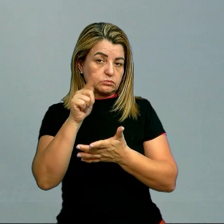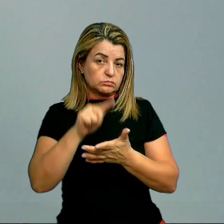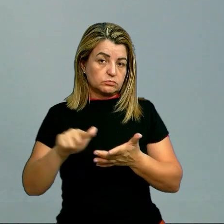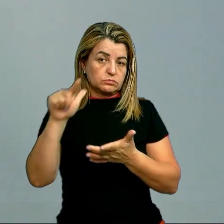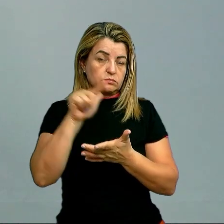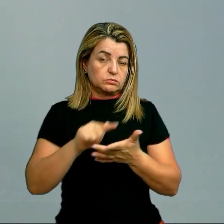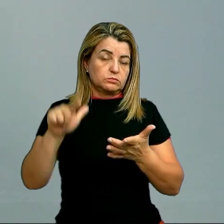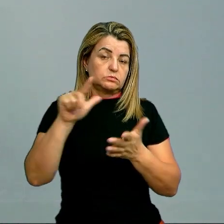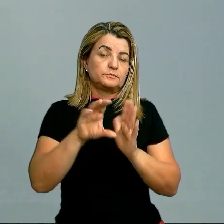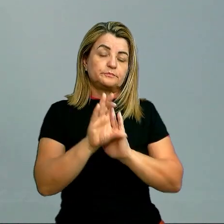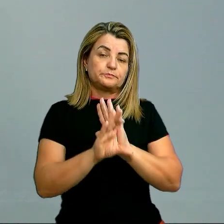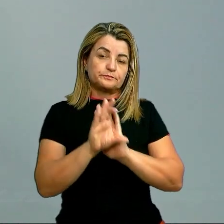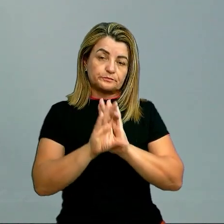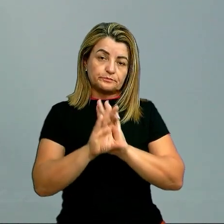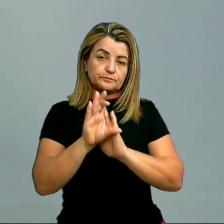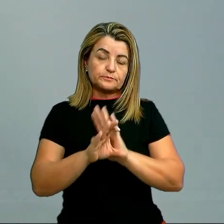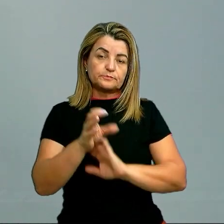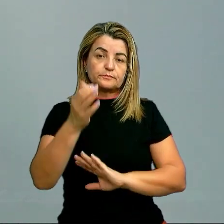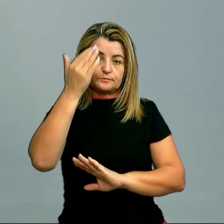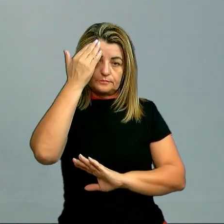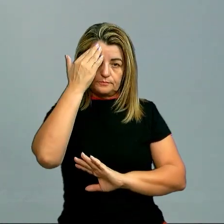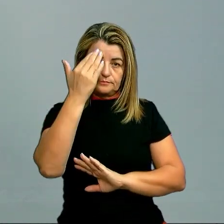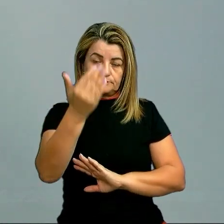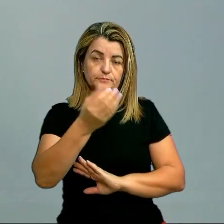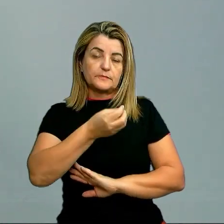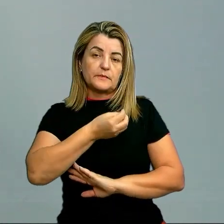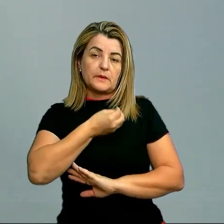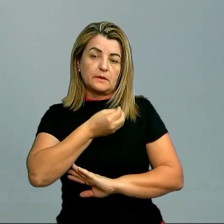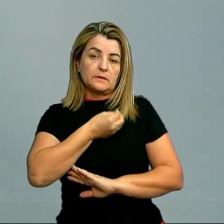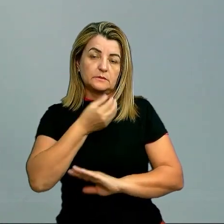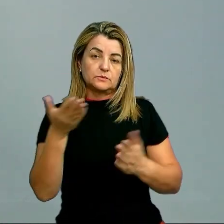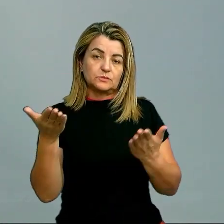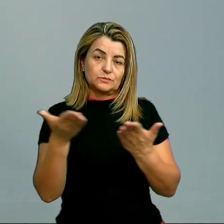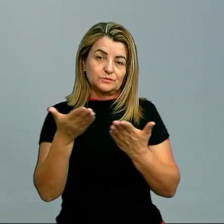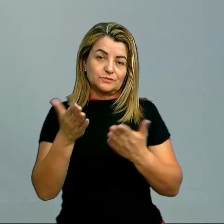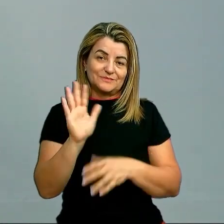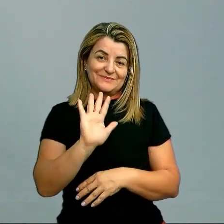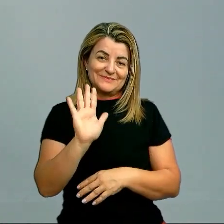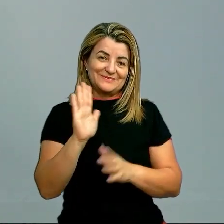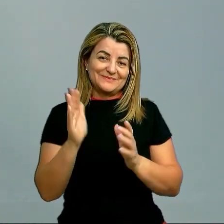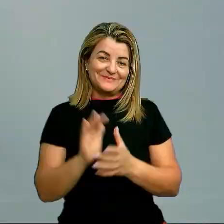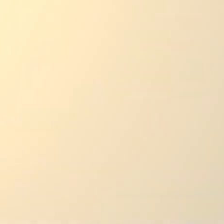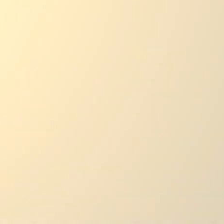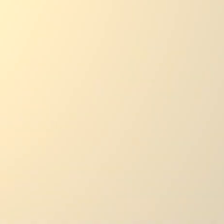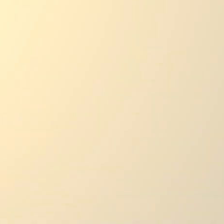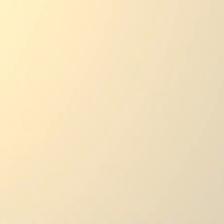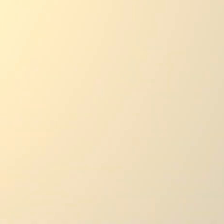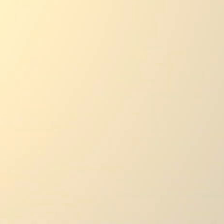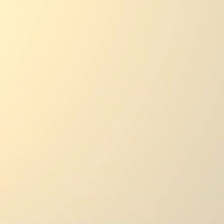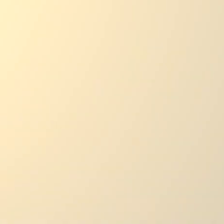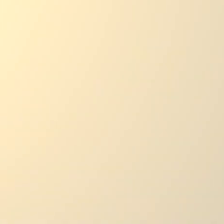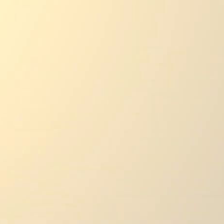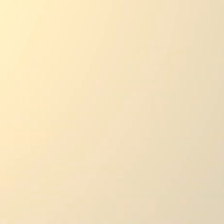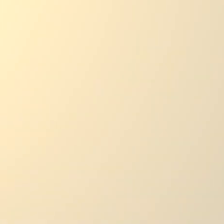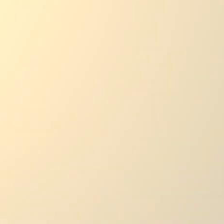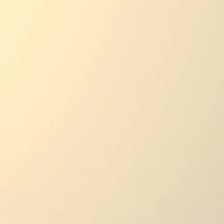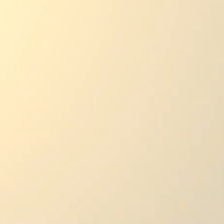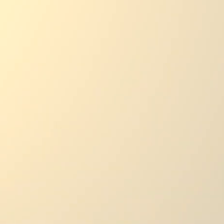resolvendo novas questões. Muito obrigado pela sua participação na aula de hoje e até a próxima.